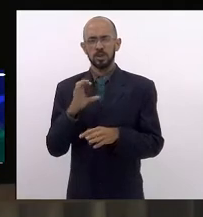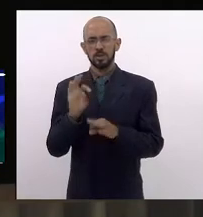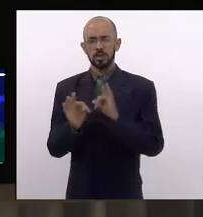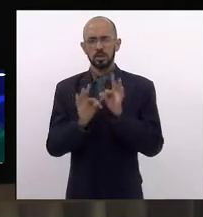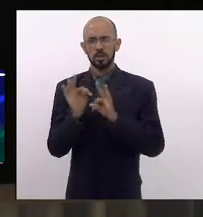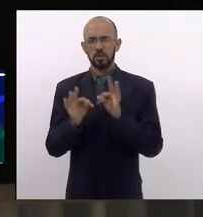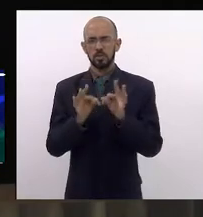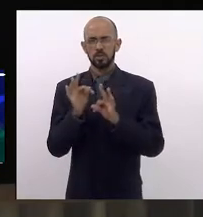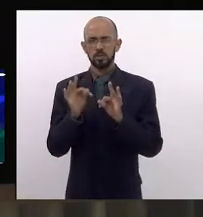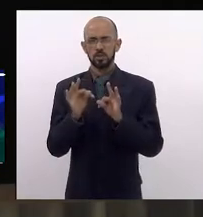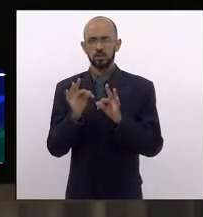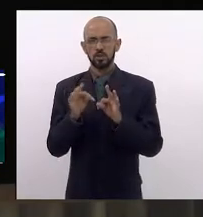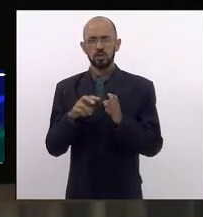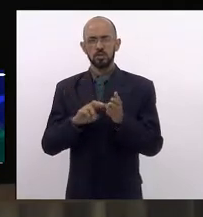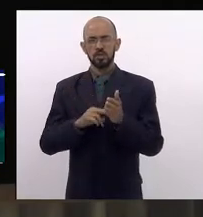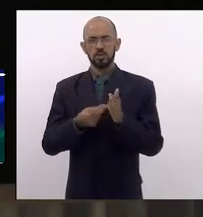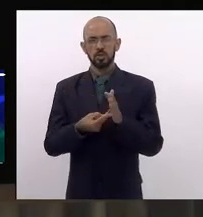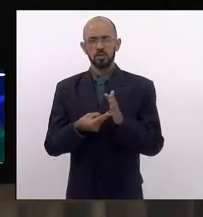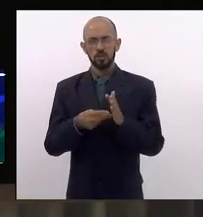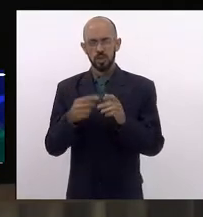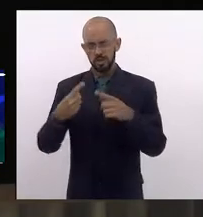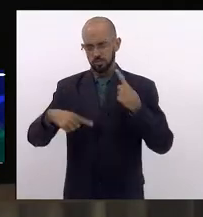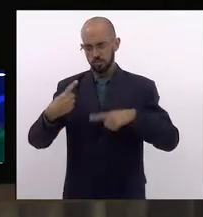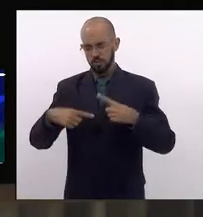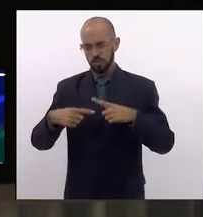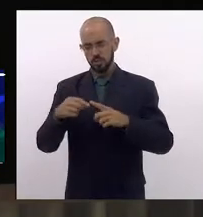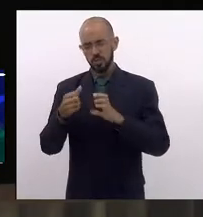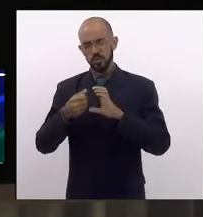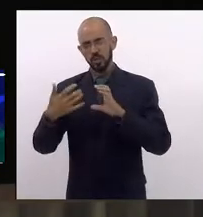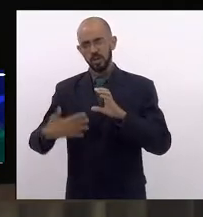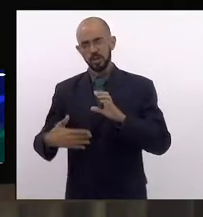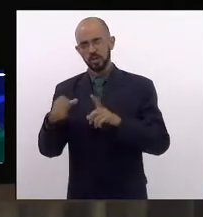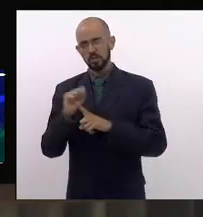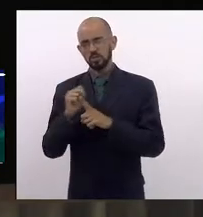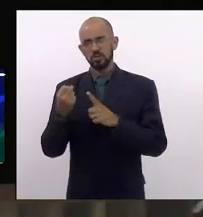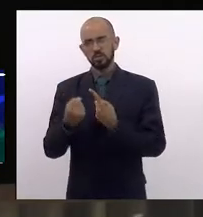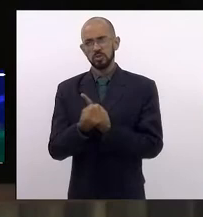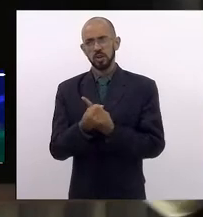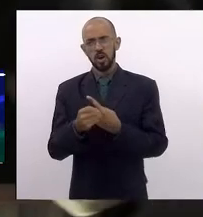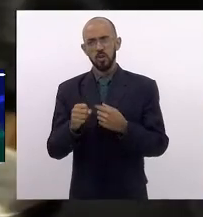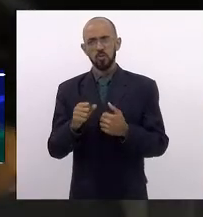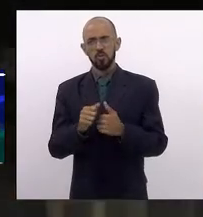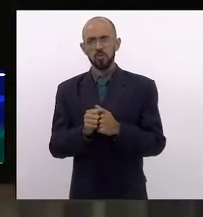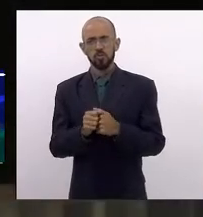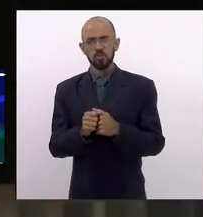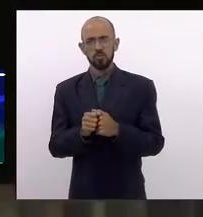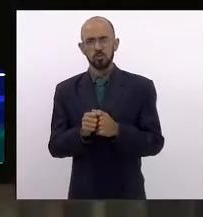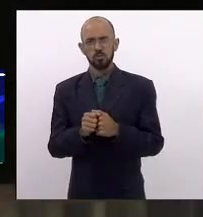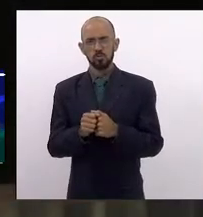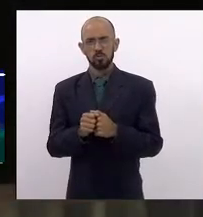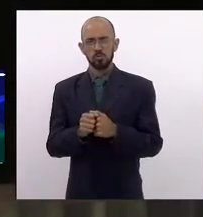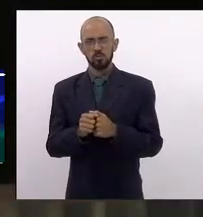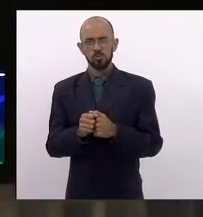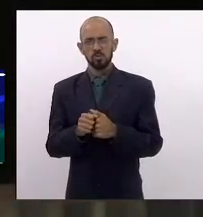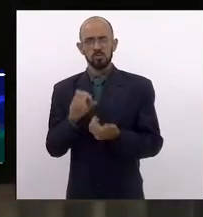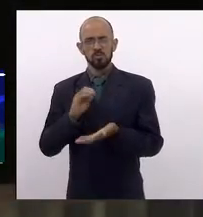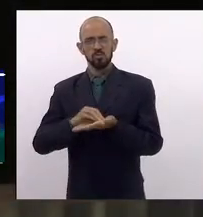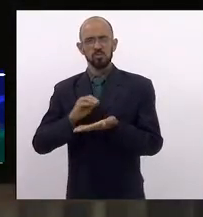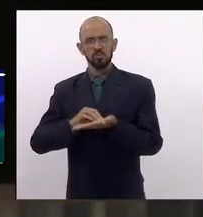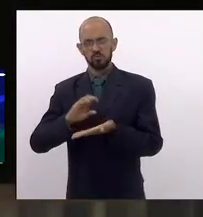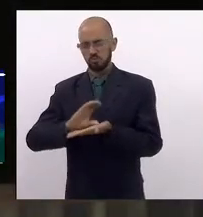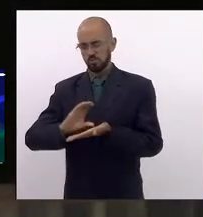e tecnologia ou seja as políticas de caráter social totalmente desde nutre